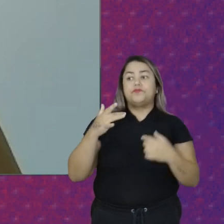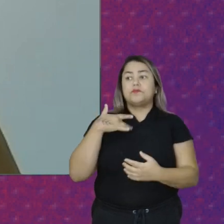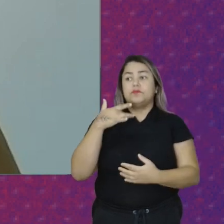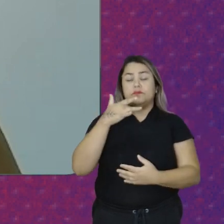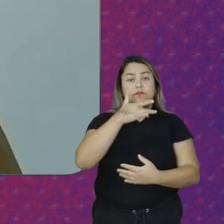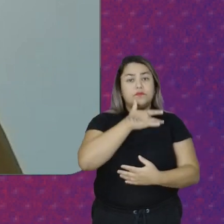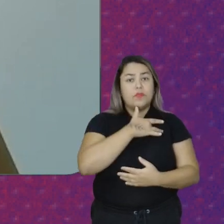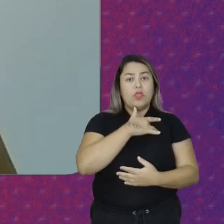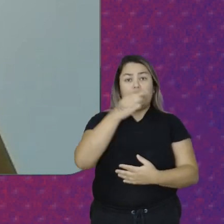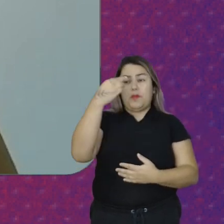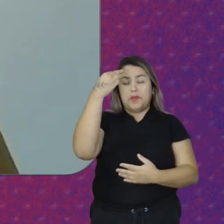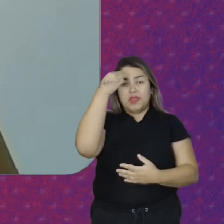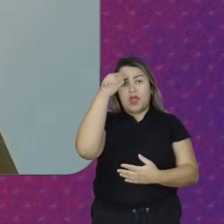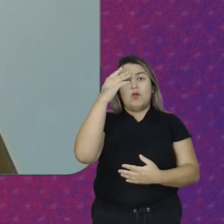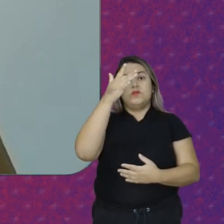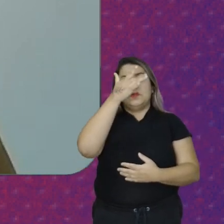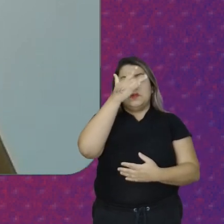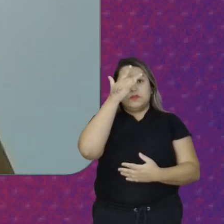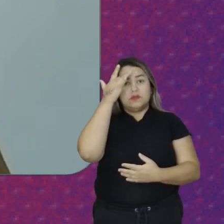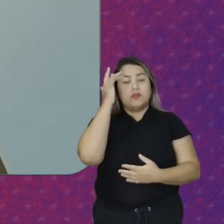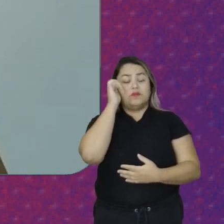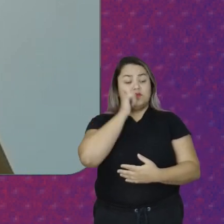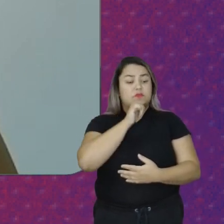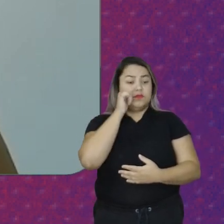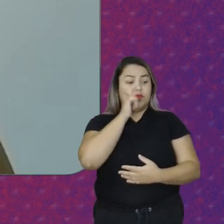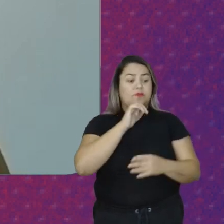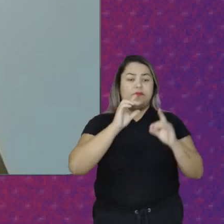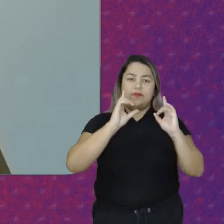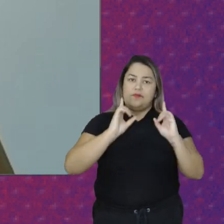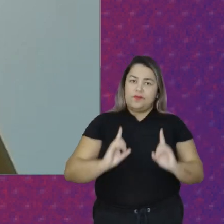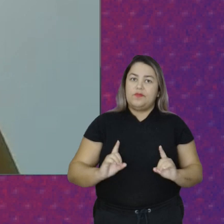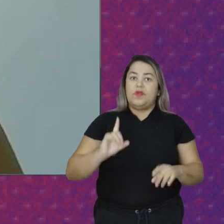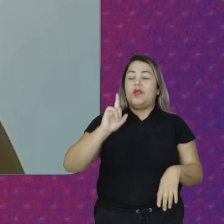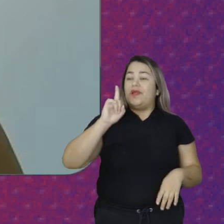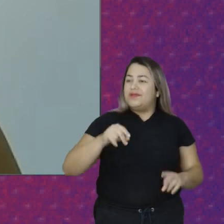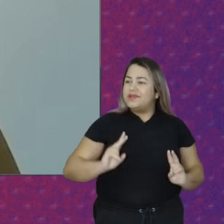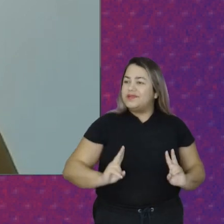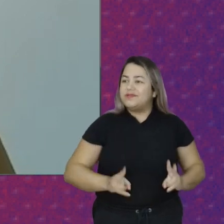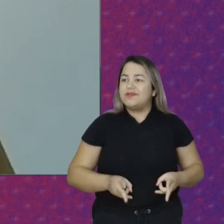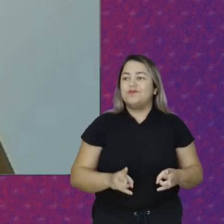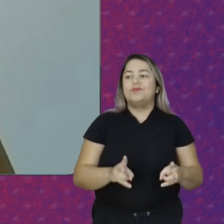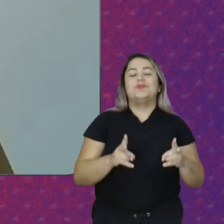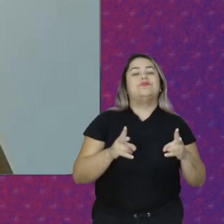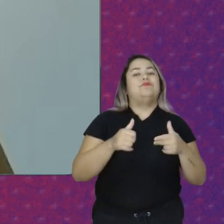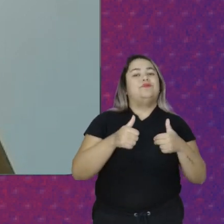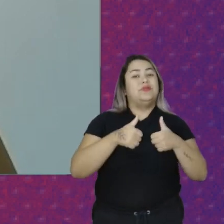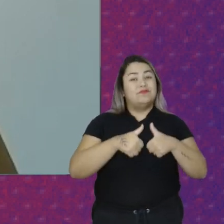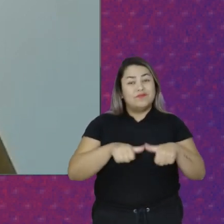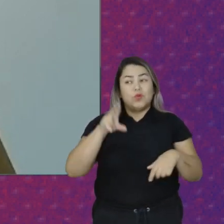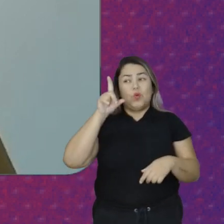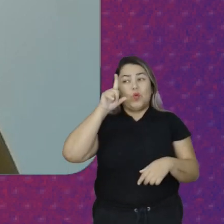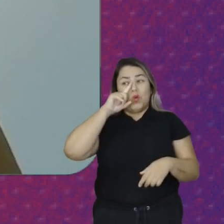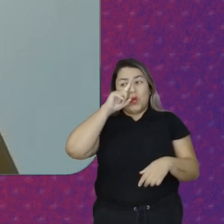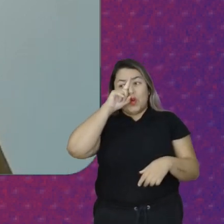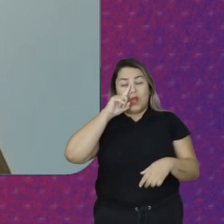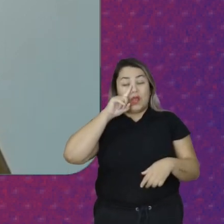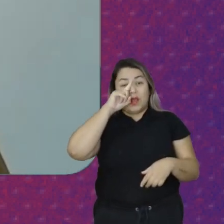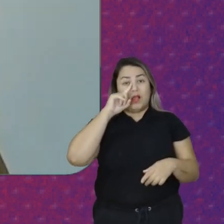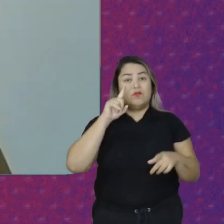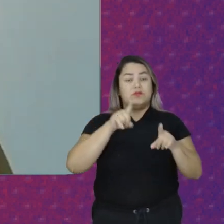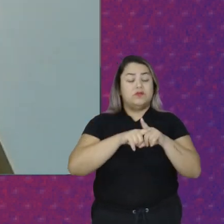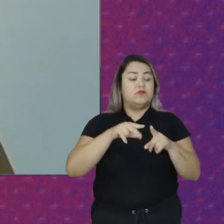saúde mental das mulheres com deficiência, ela sempre está em risco quando a gente